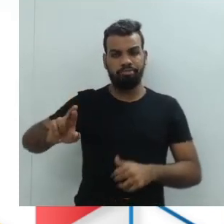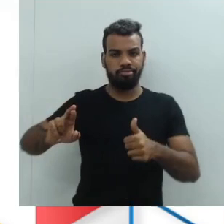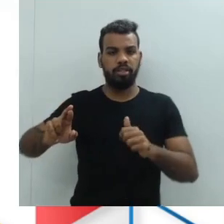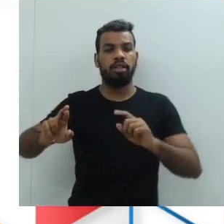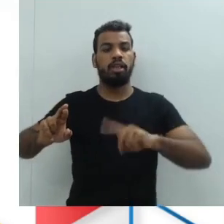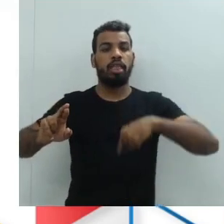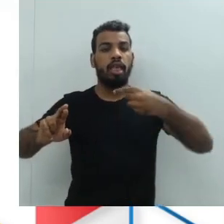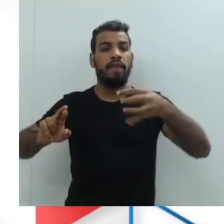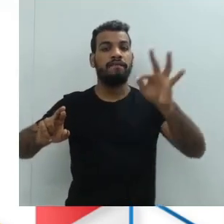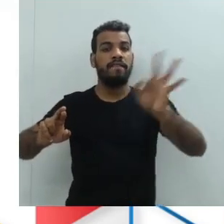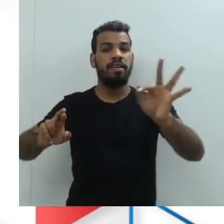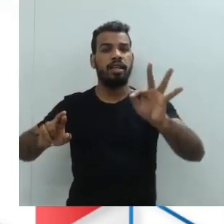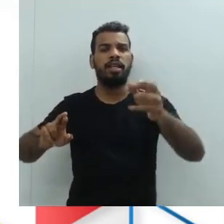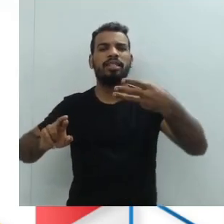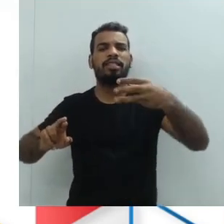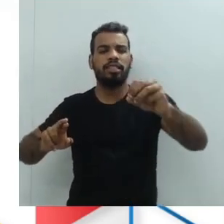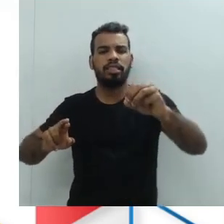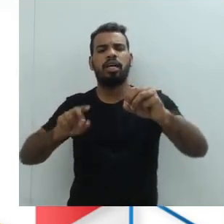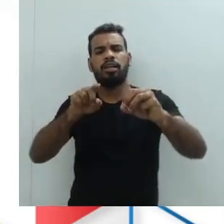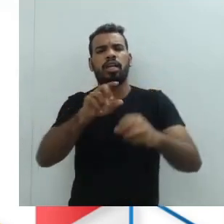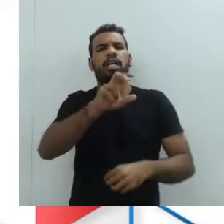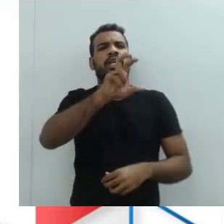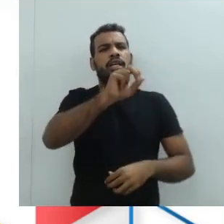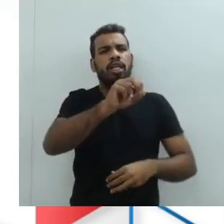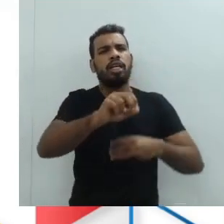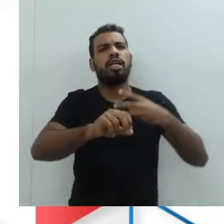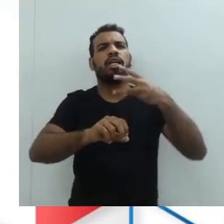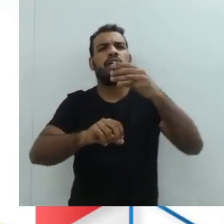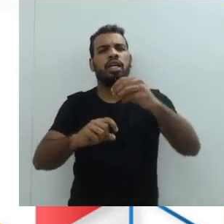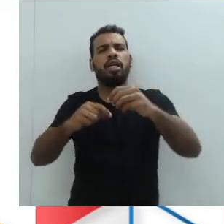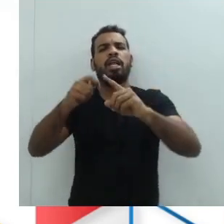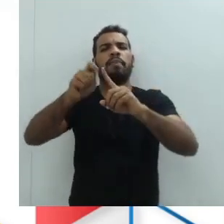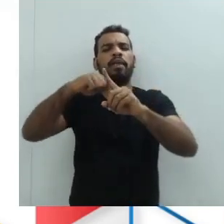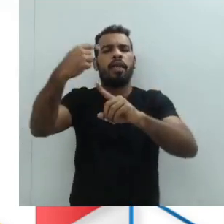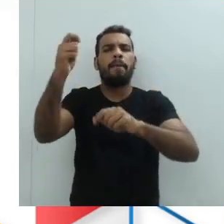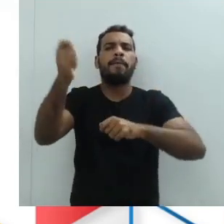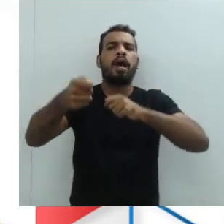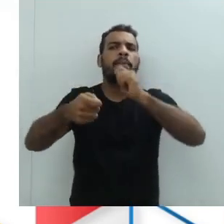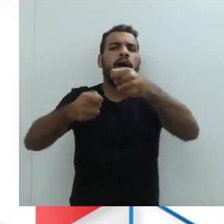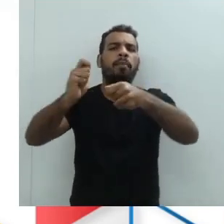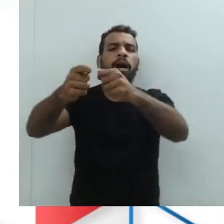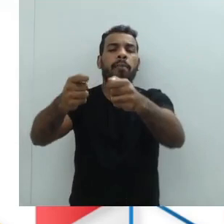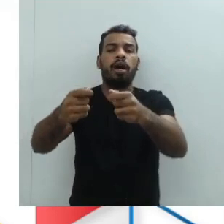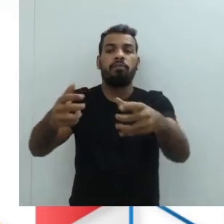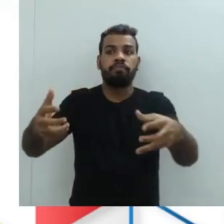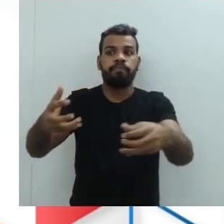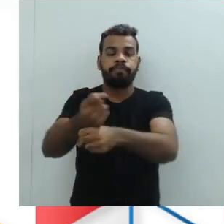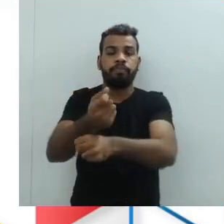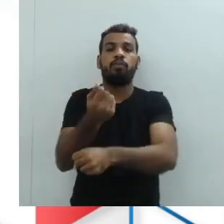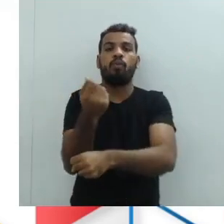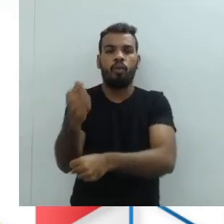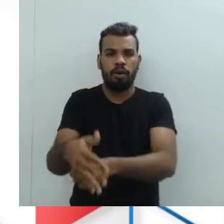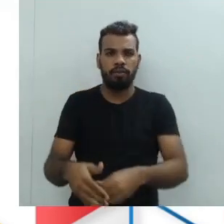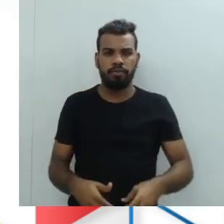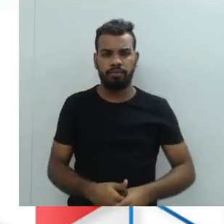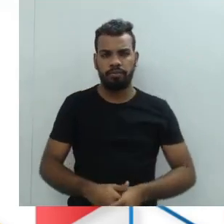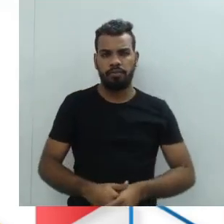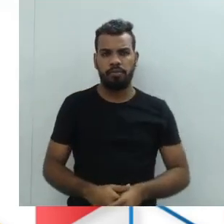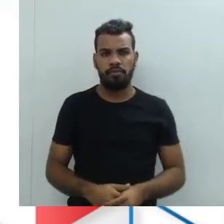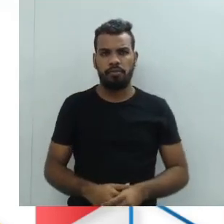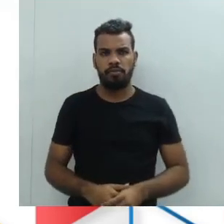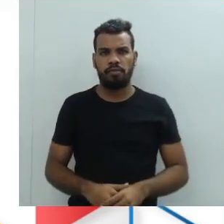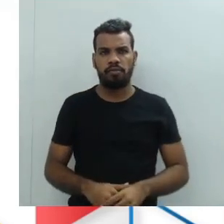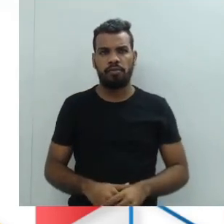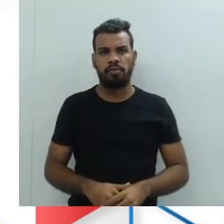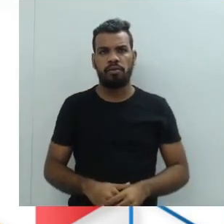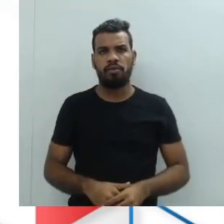Então, aí você vai somando durante o ano e você vai ver quanto você gastou. Na tabela de composição do consumo, quantos reais